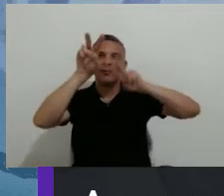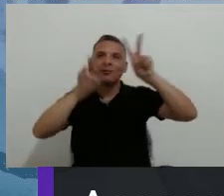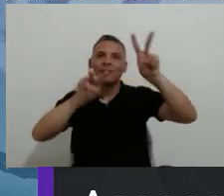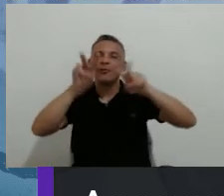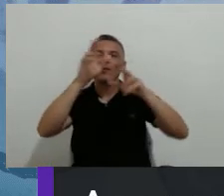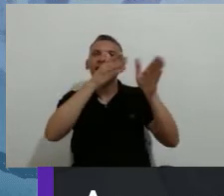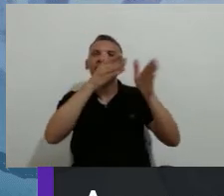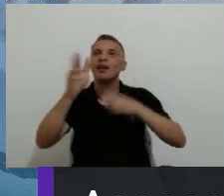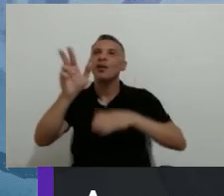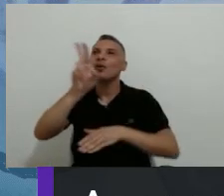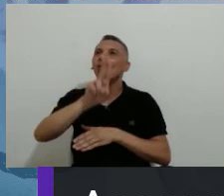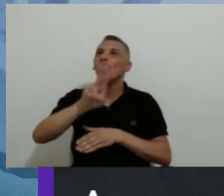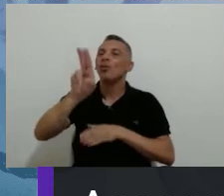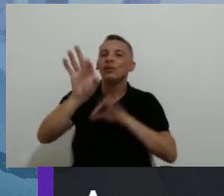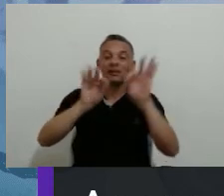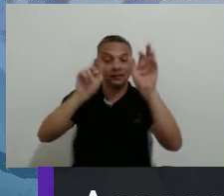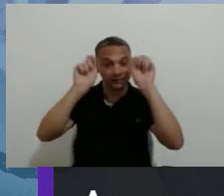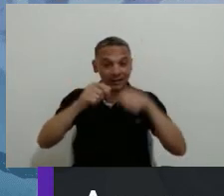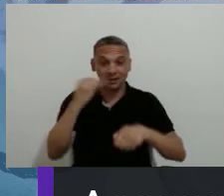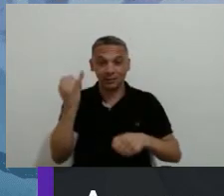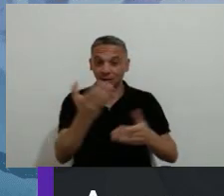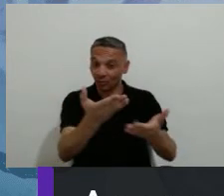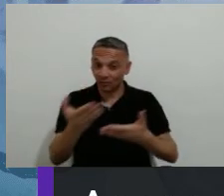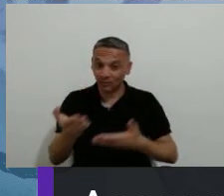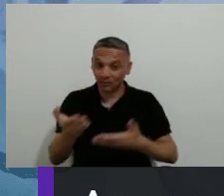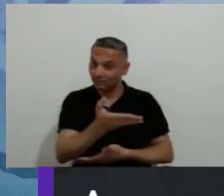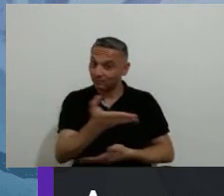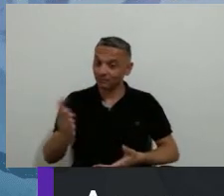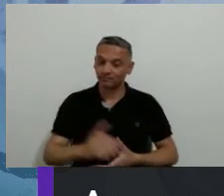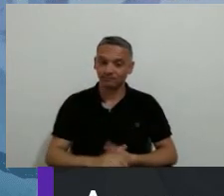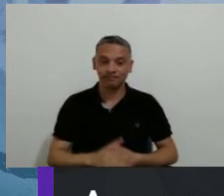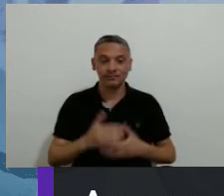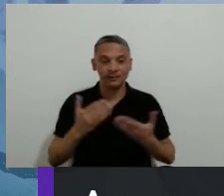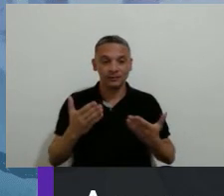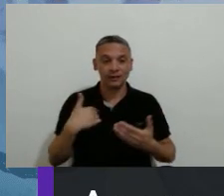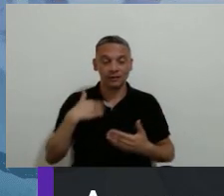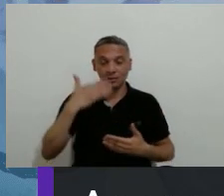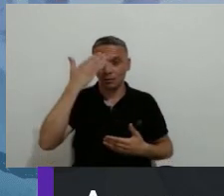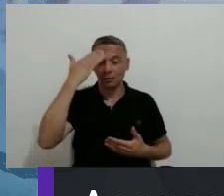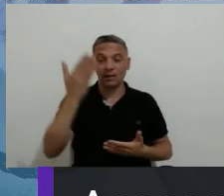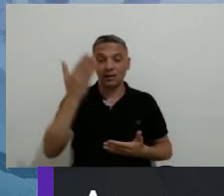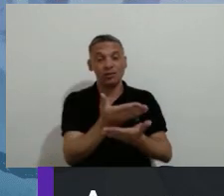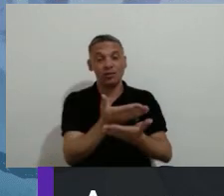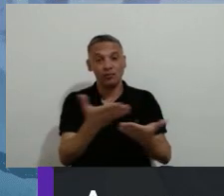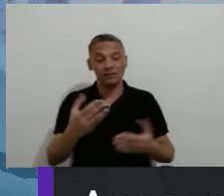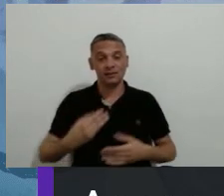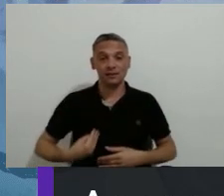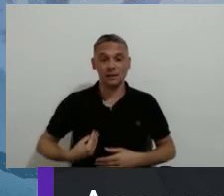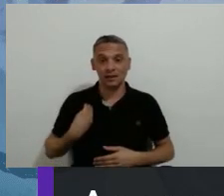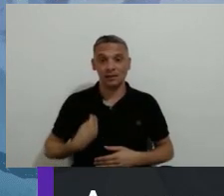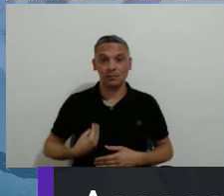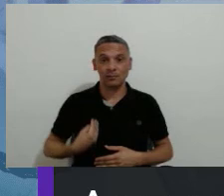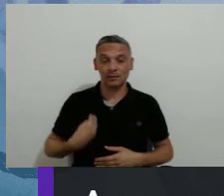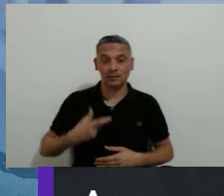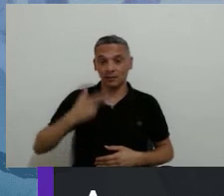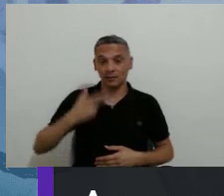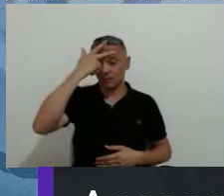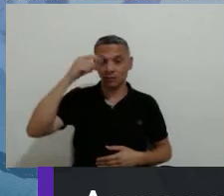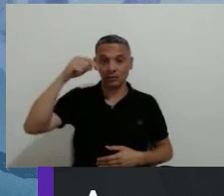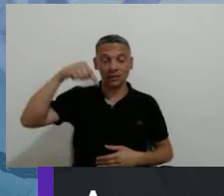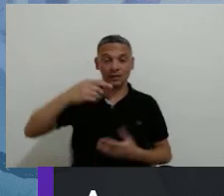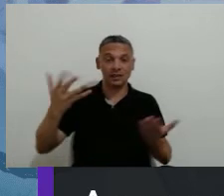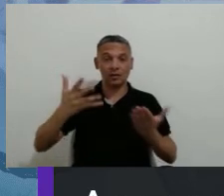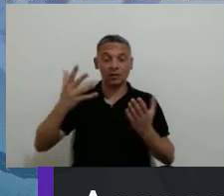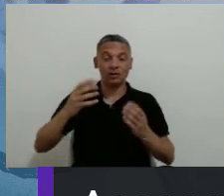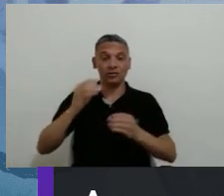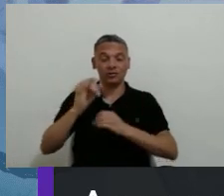utilizar essa ferramenta. Bom, eu queria agradecer novamente a participação de todas e todos aqui nessa